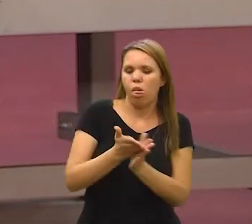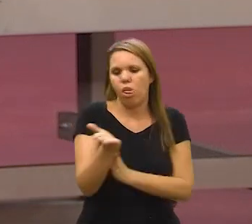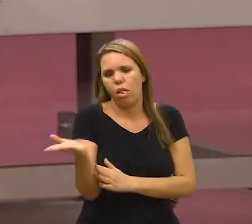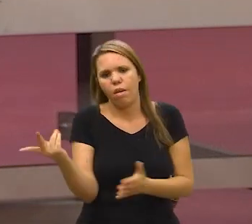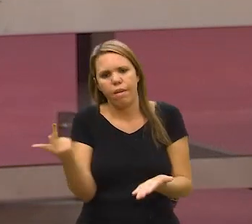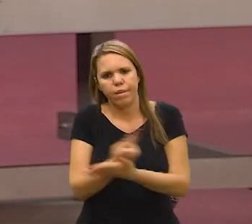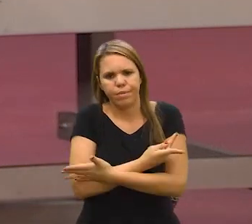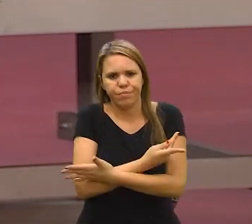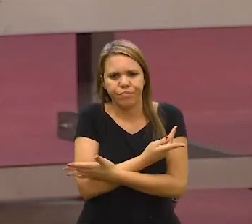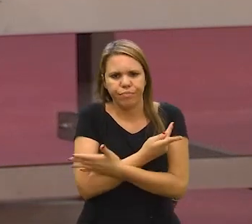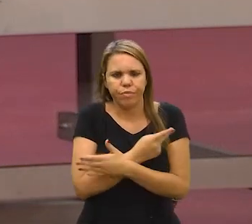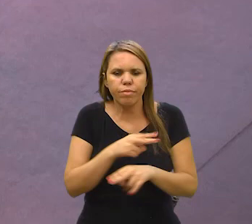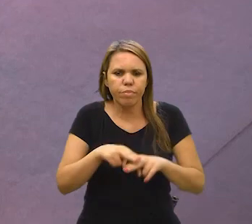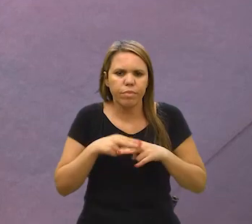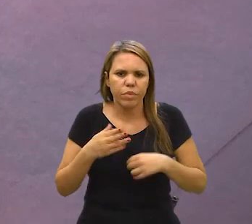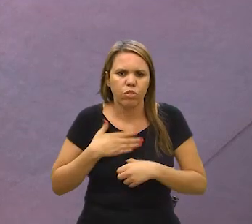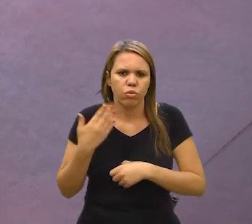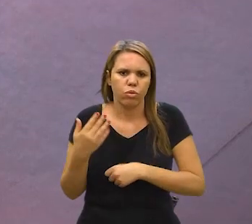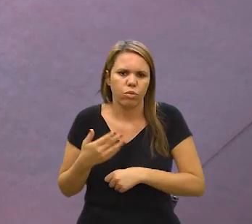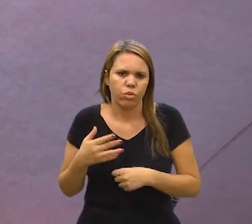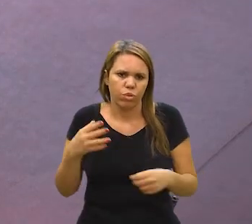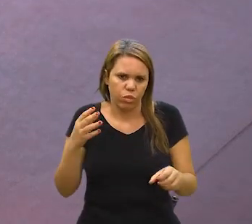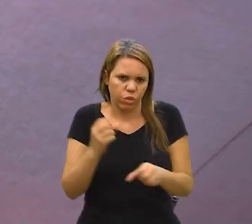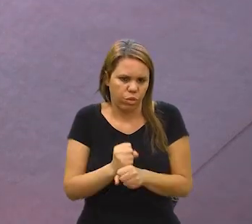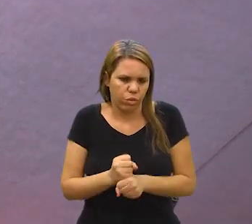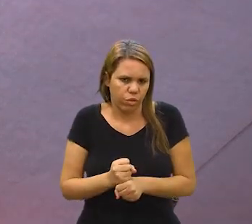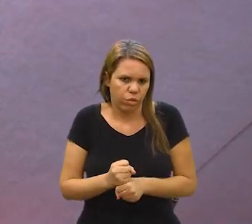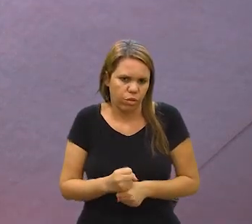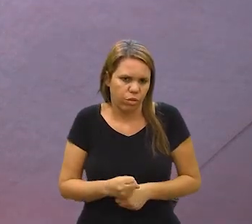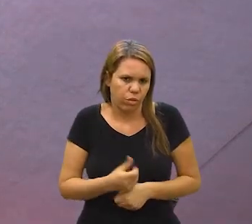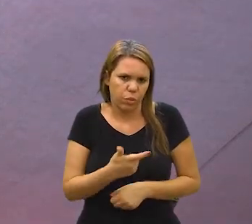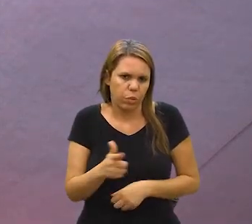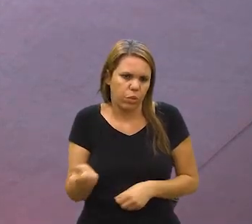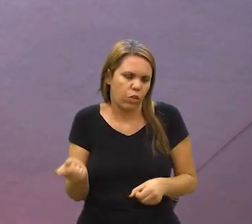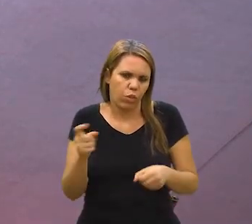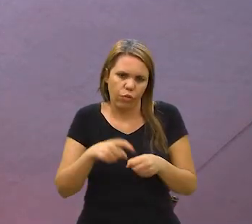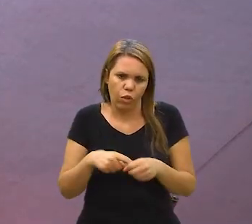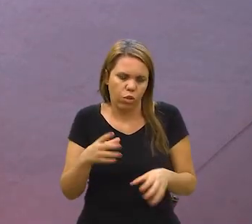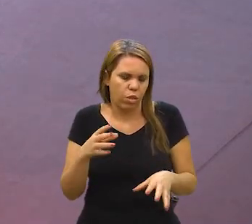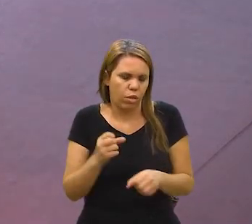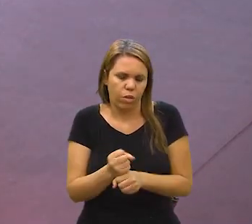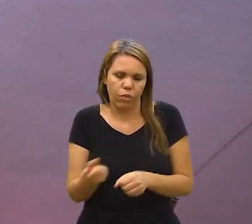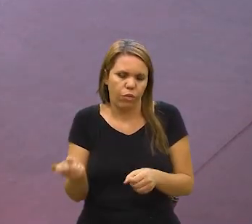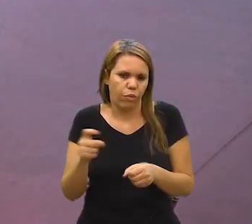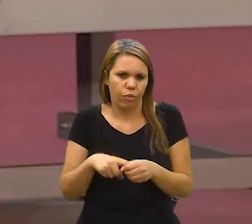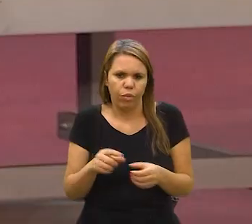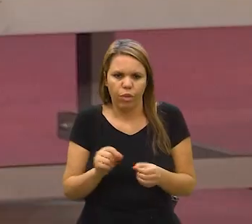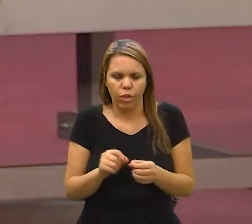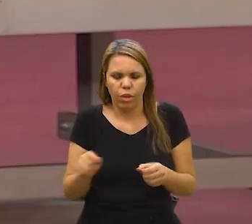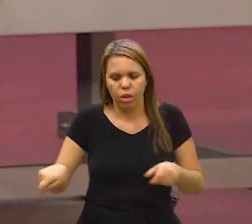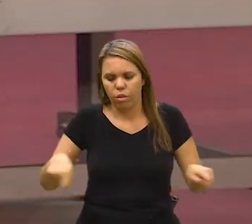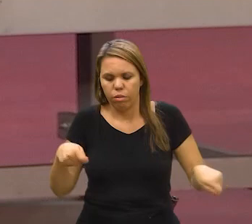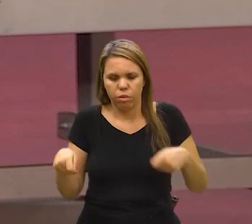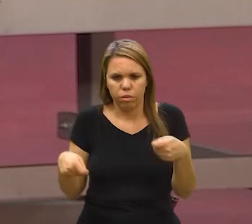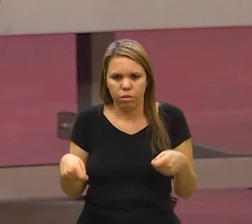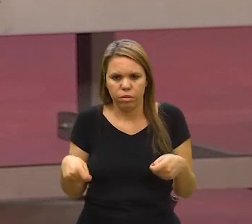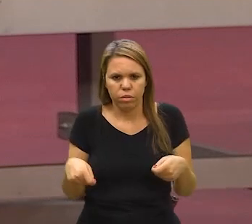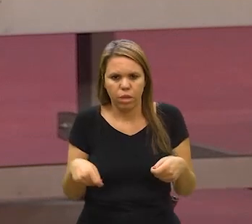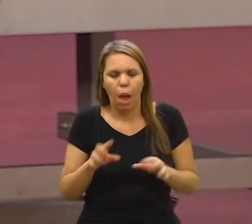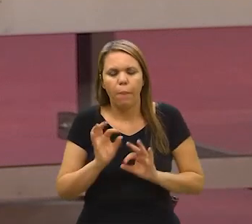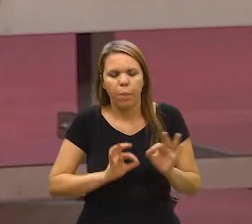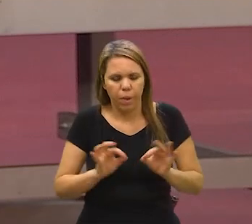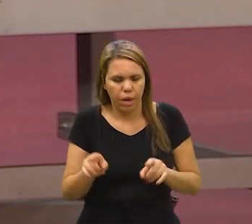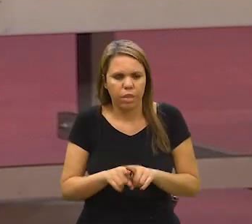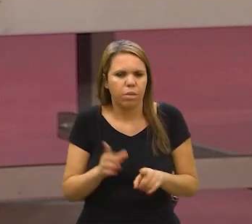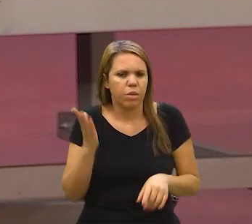e ele erre por causa do... Né, que alguém e aí o ponto volta ou não? Não existe o voltar no tênis de mesa. Só que assim, o atleta do tênis de mesa ele é muito preparado para